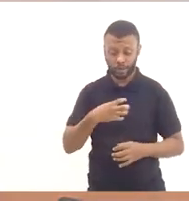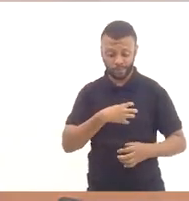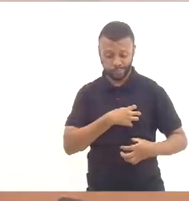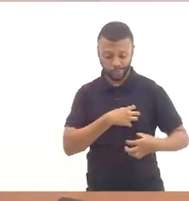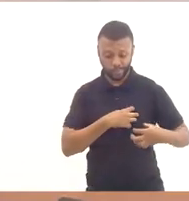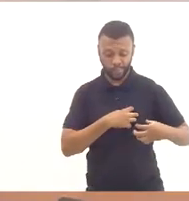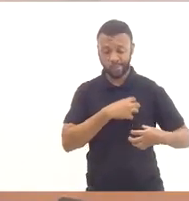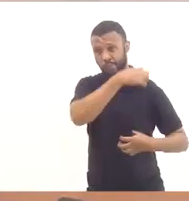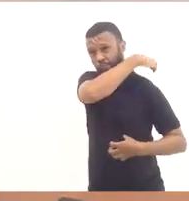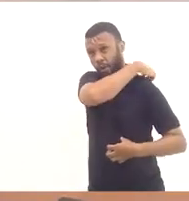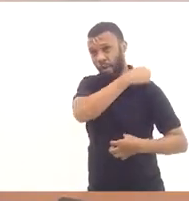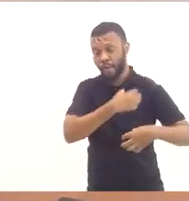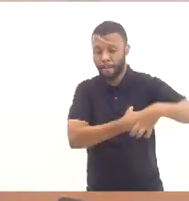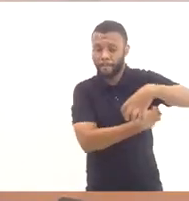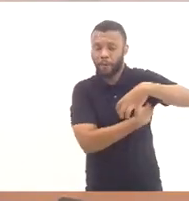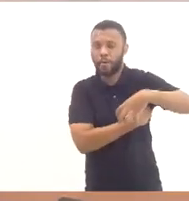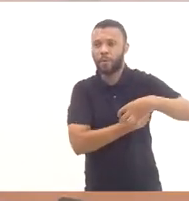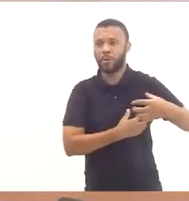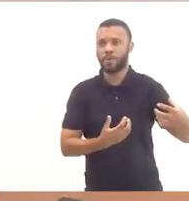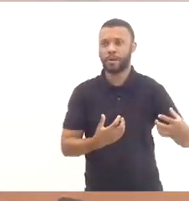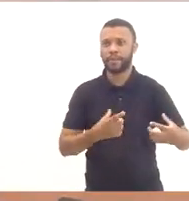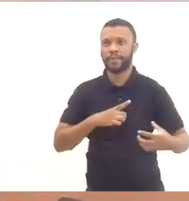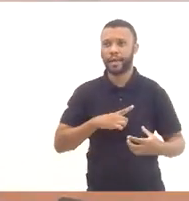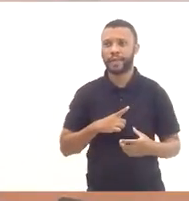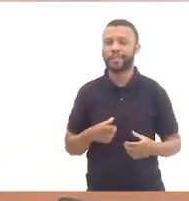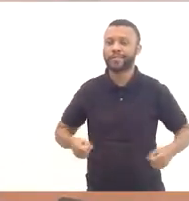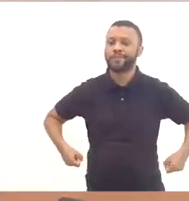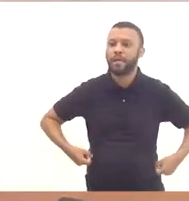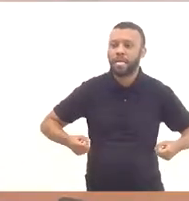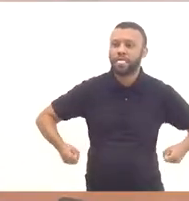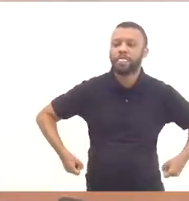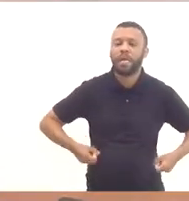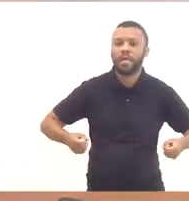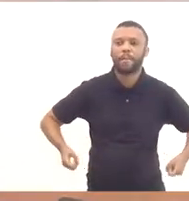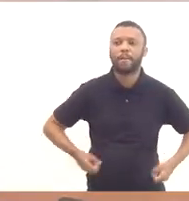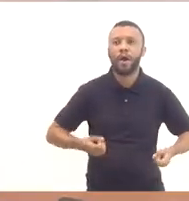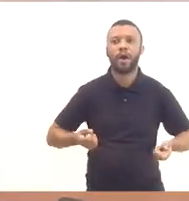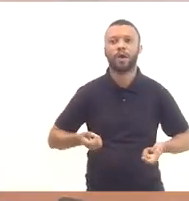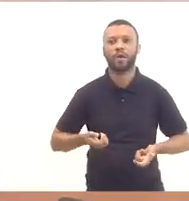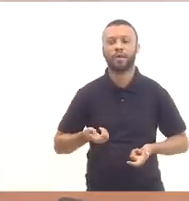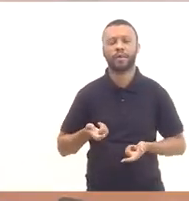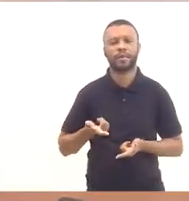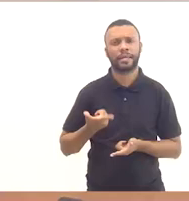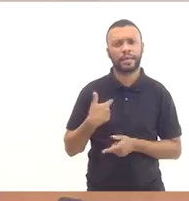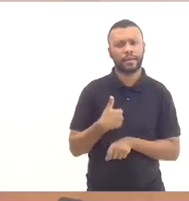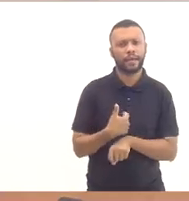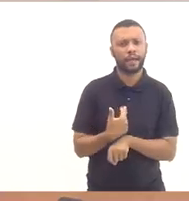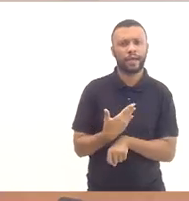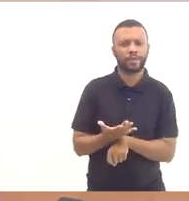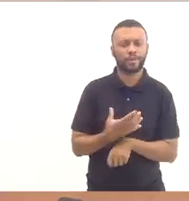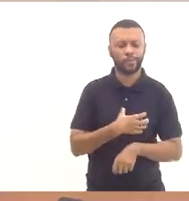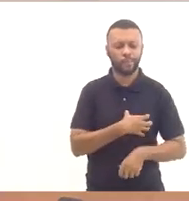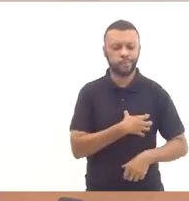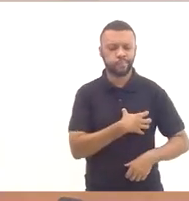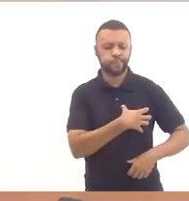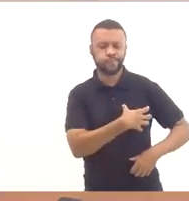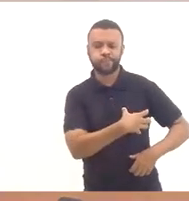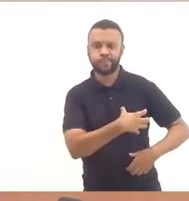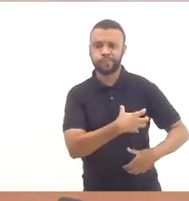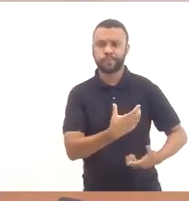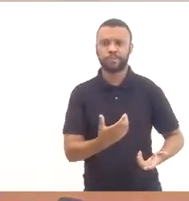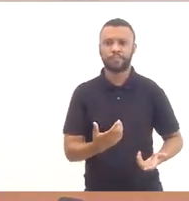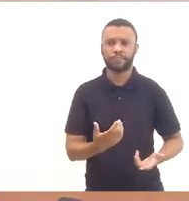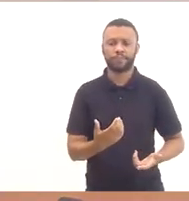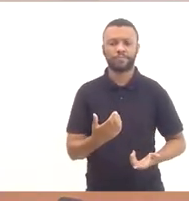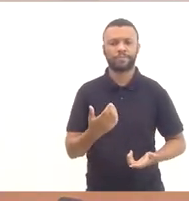nascendo embaixo do maxilar e temos que tocar a cadeira de roda cada dia se tumor cresce mais e se eu tenho que